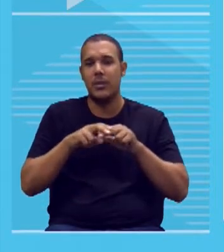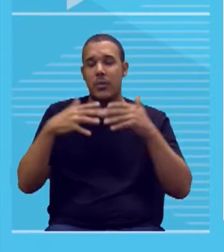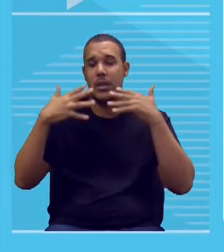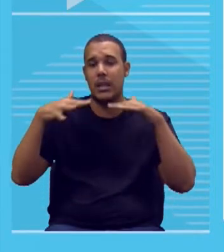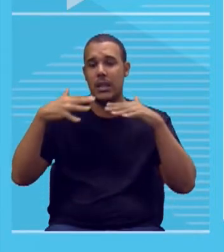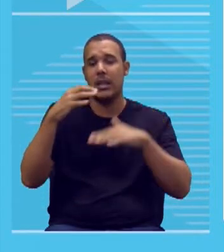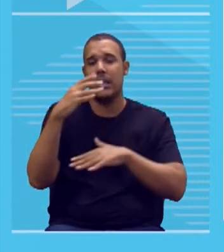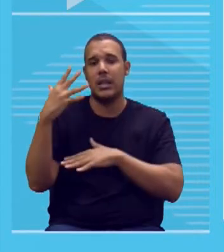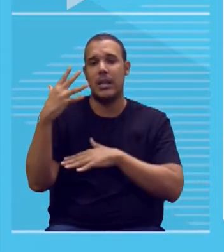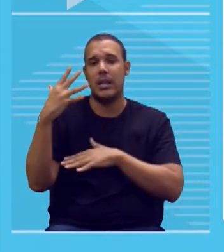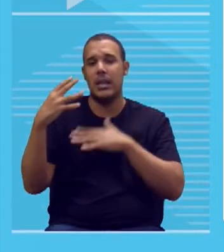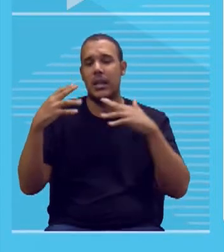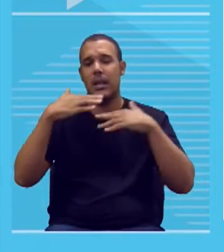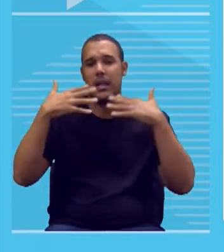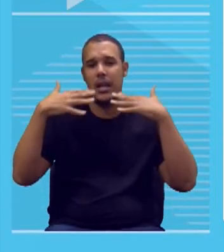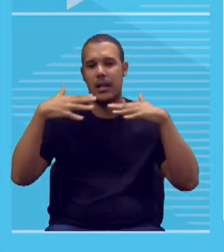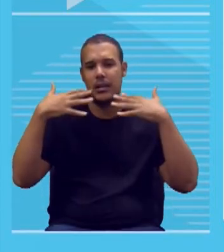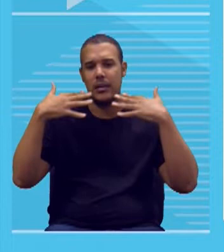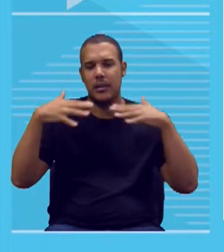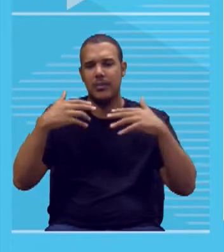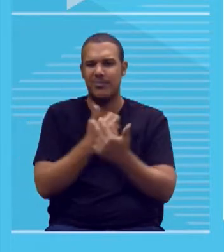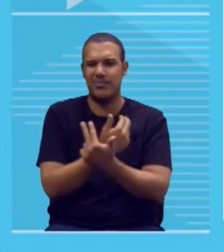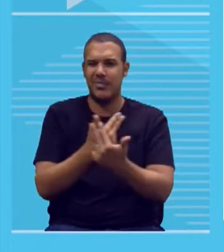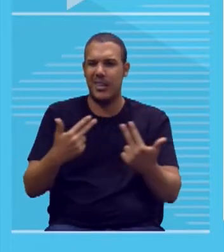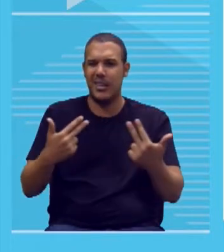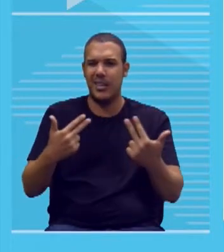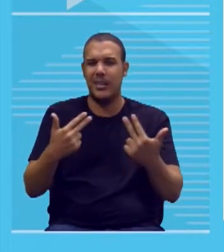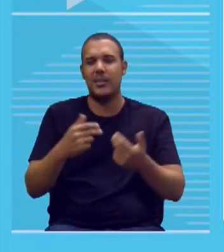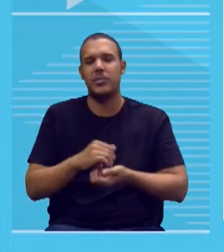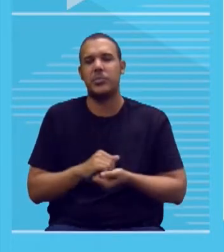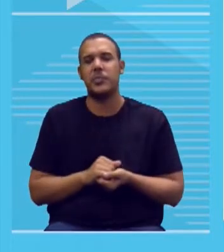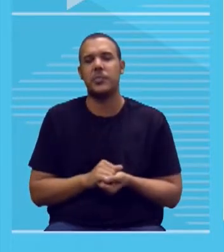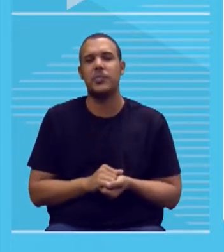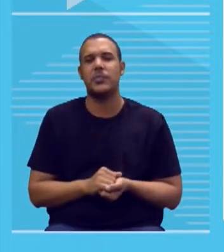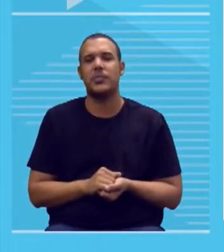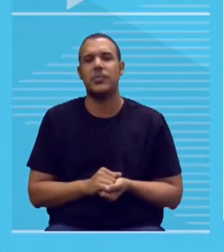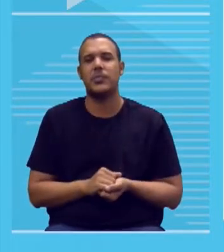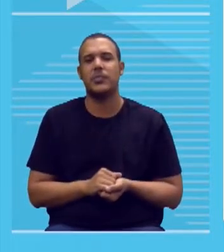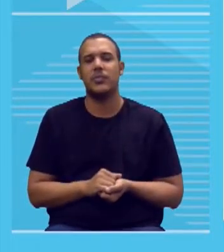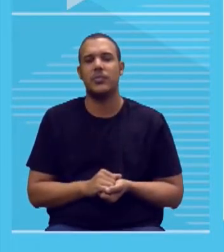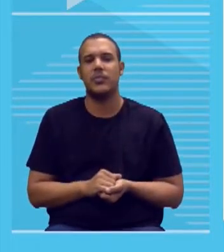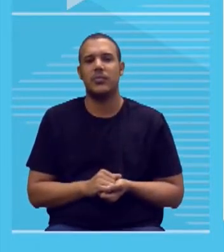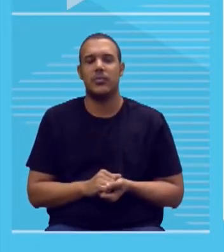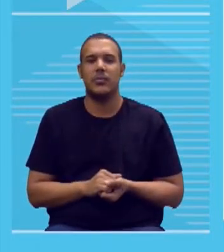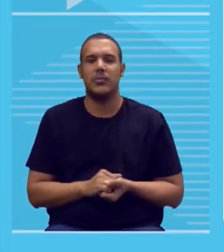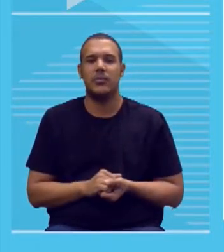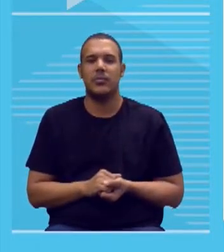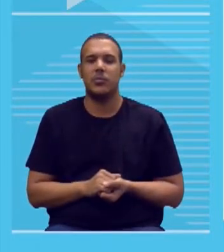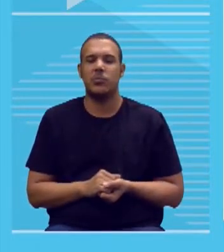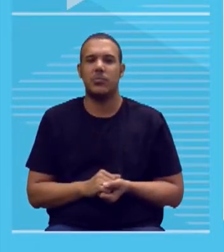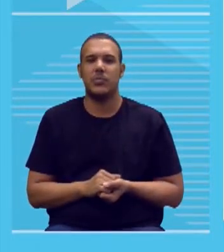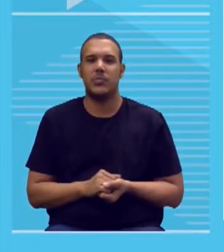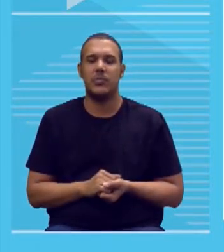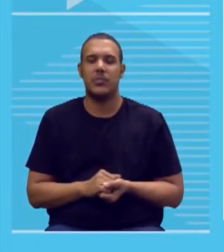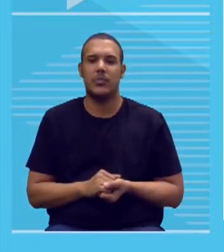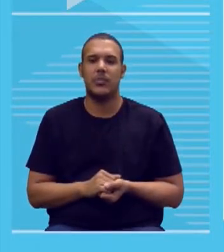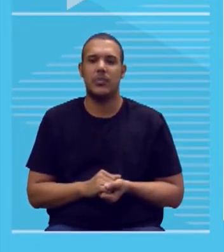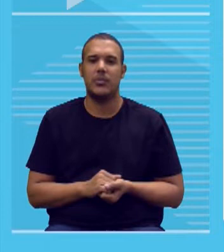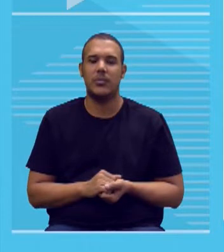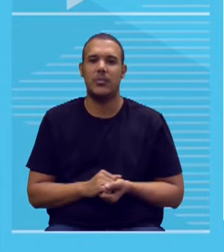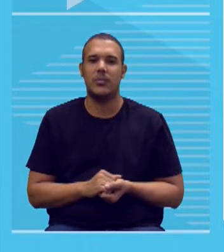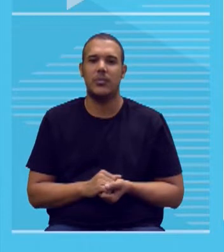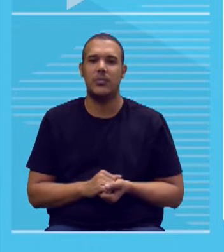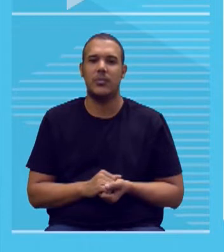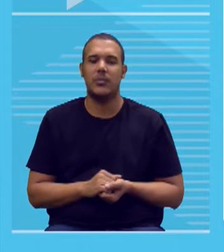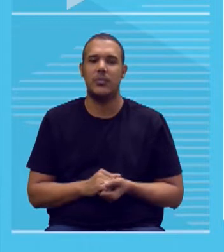a cara perde a conta já é de fa conta não dá nem para contar isso daí né